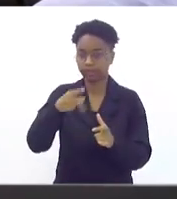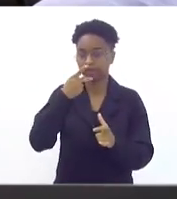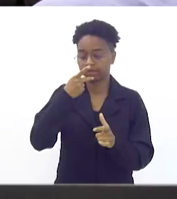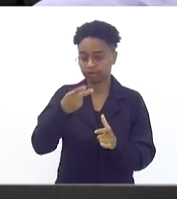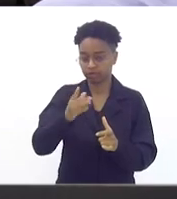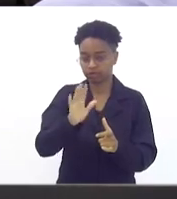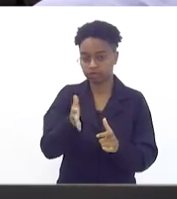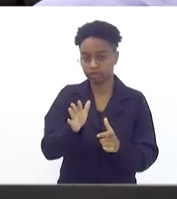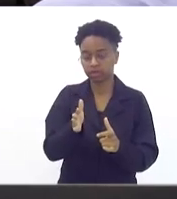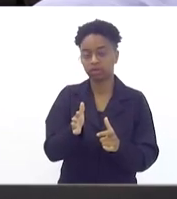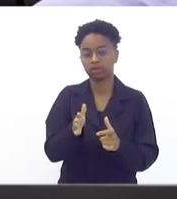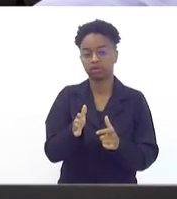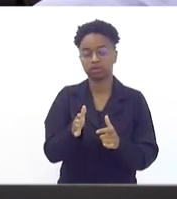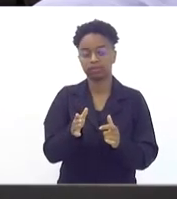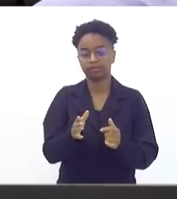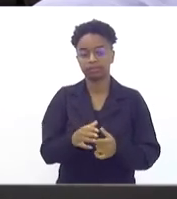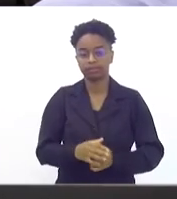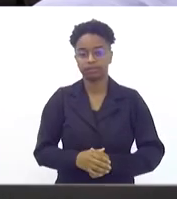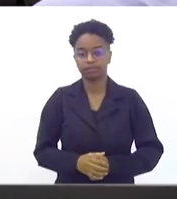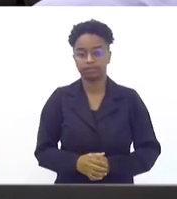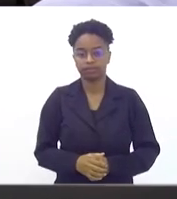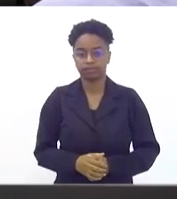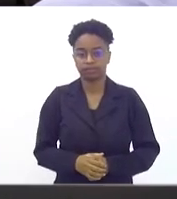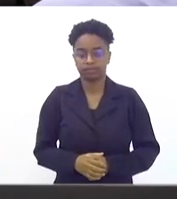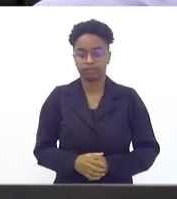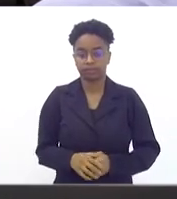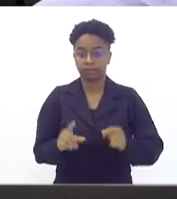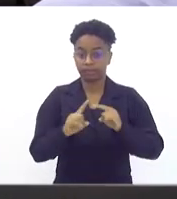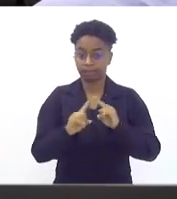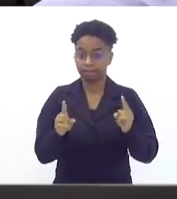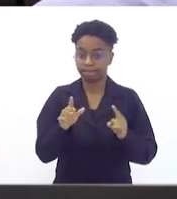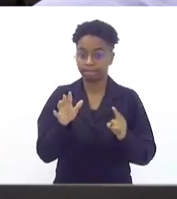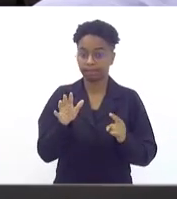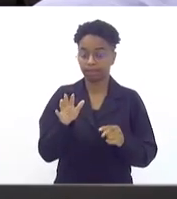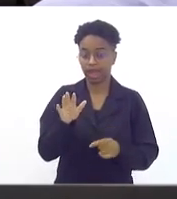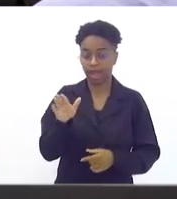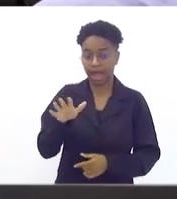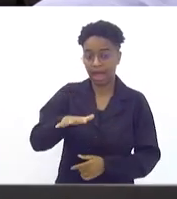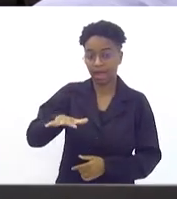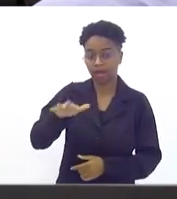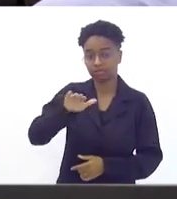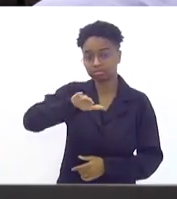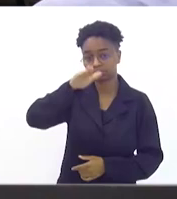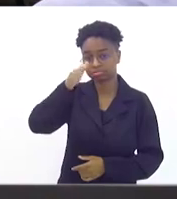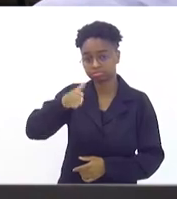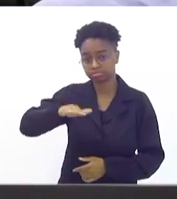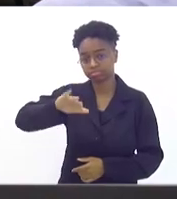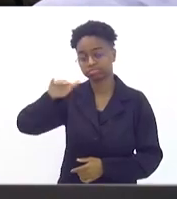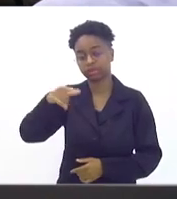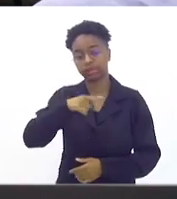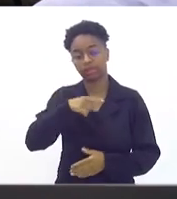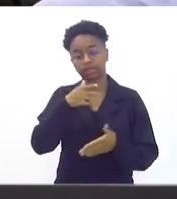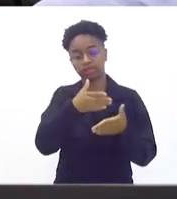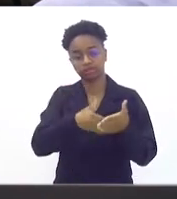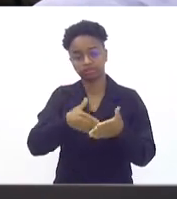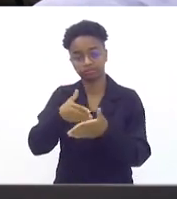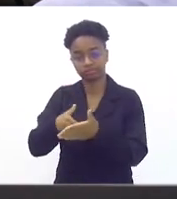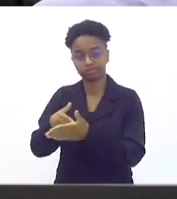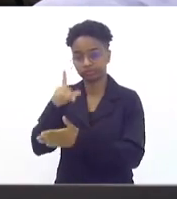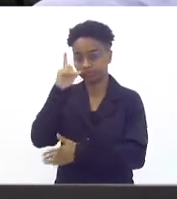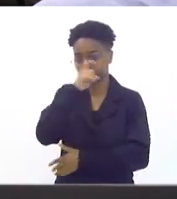pelos deputados que assim a representa lá na região serrana também temos essa dificuldade e Gostaríamos muito que